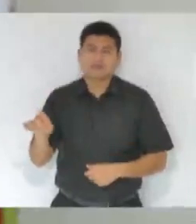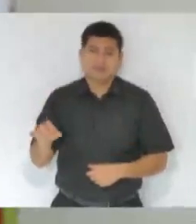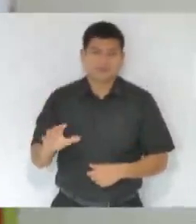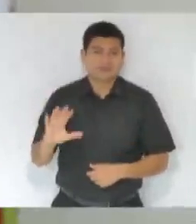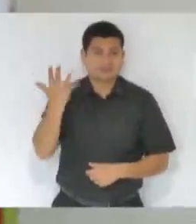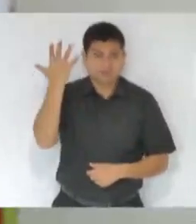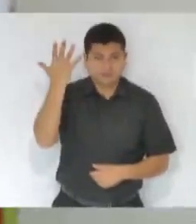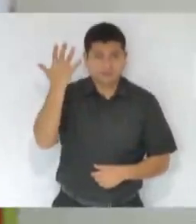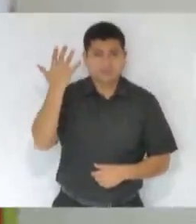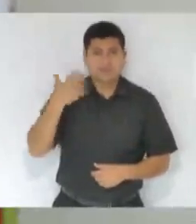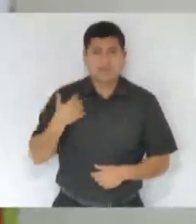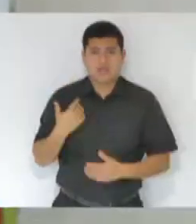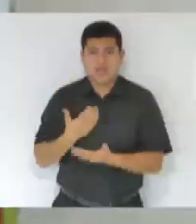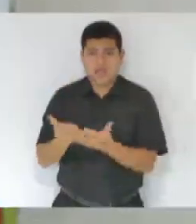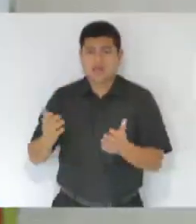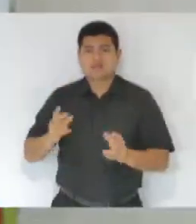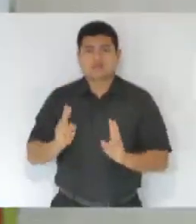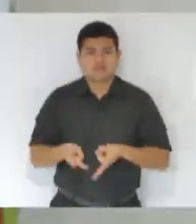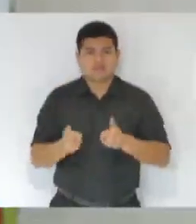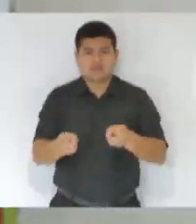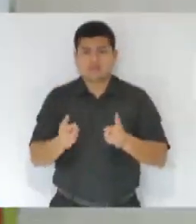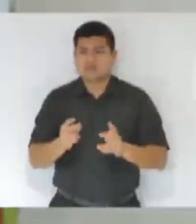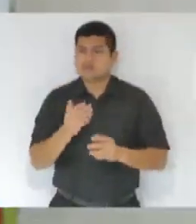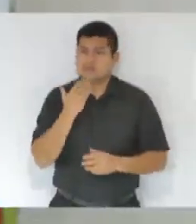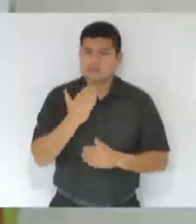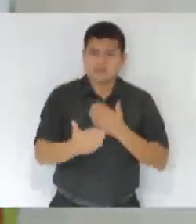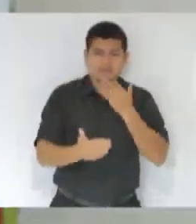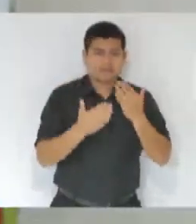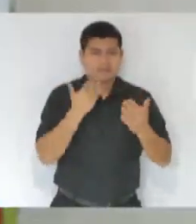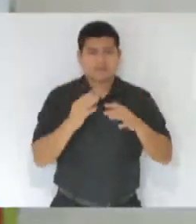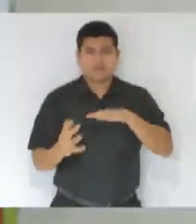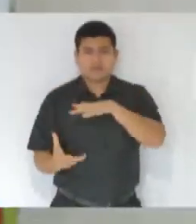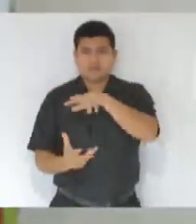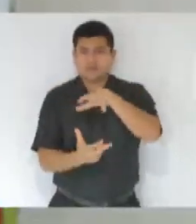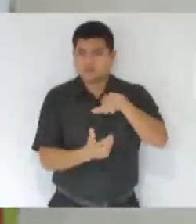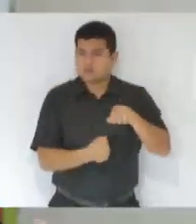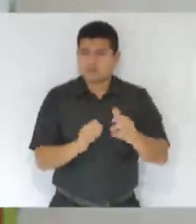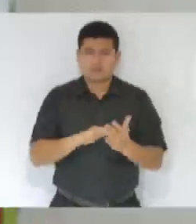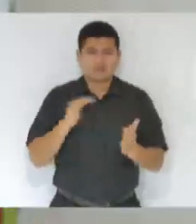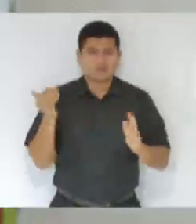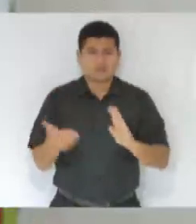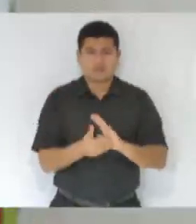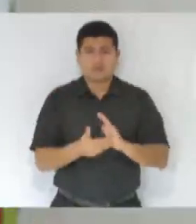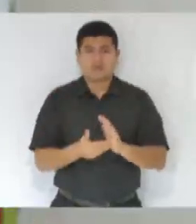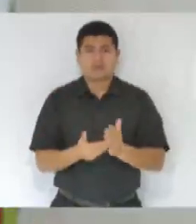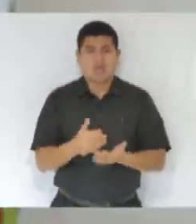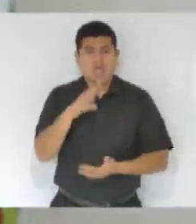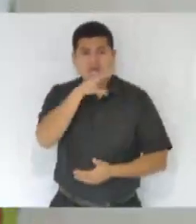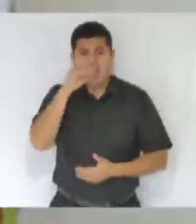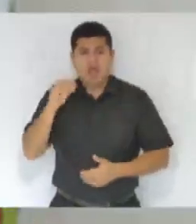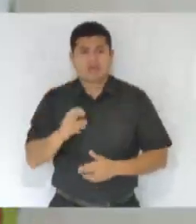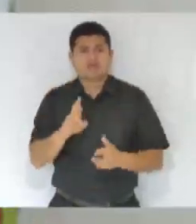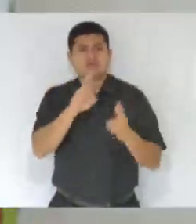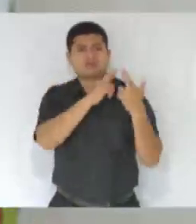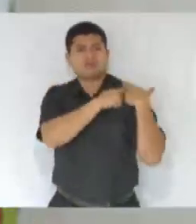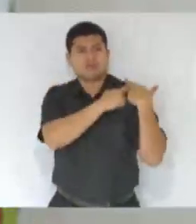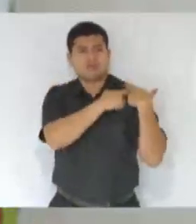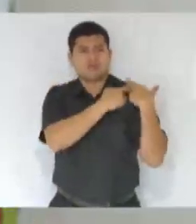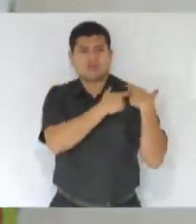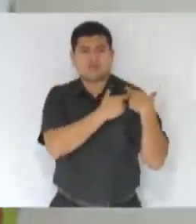elas seguem com seu clamor pelos quatro cantos do mundo. Onde estão os adultos responsáveis por essa